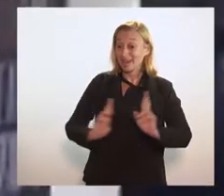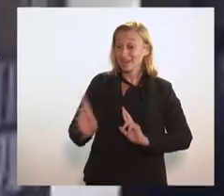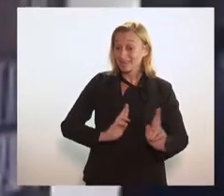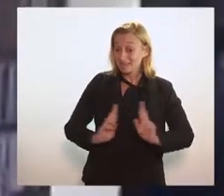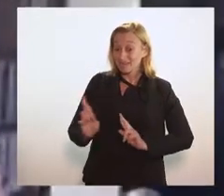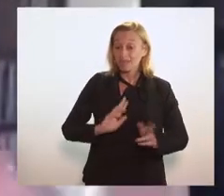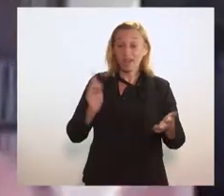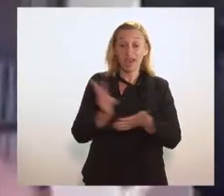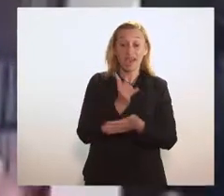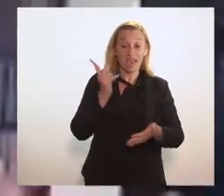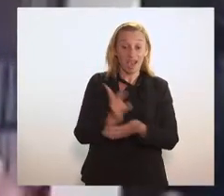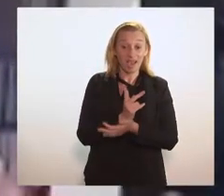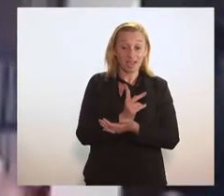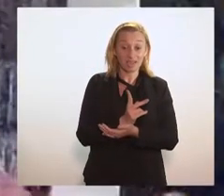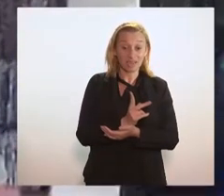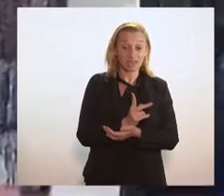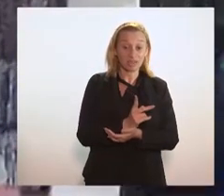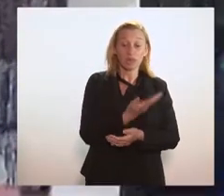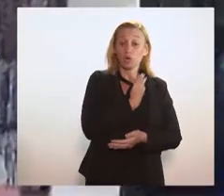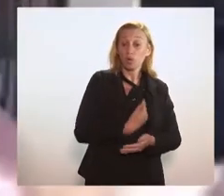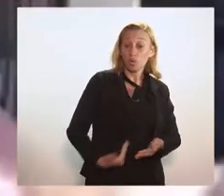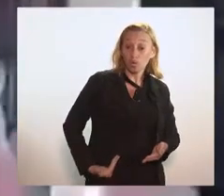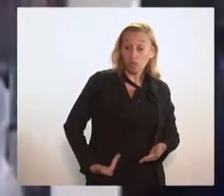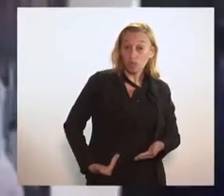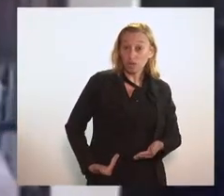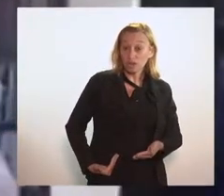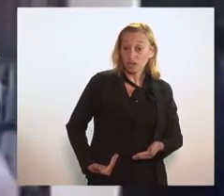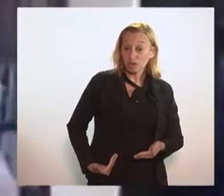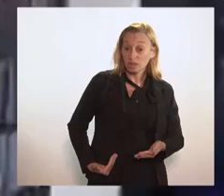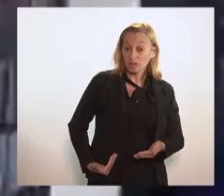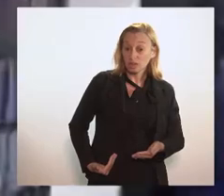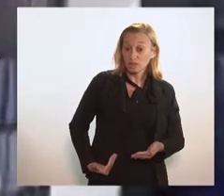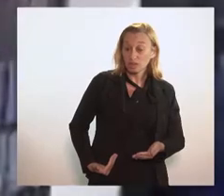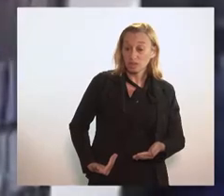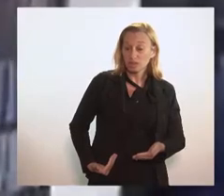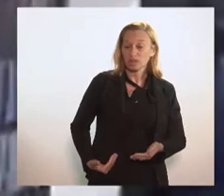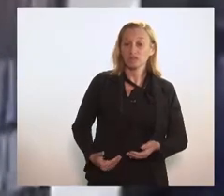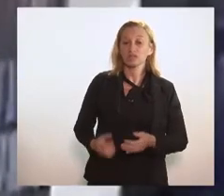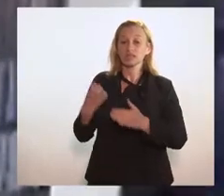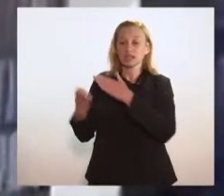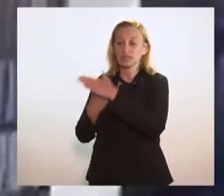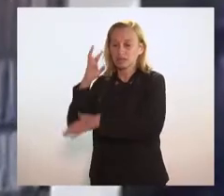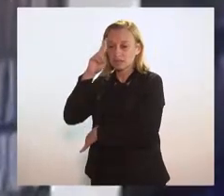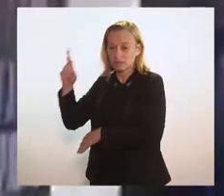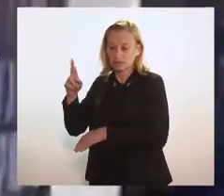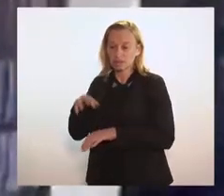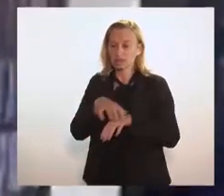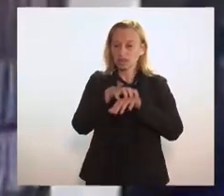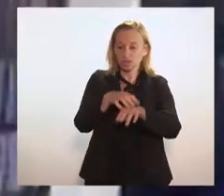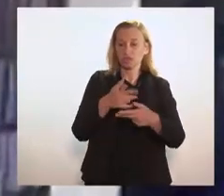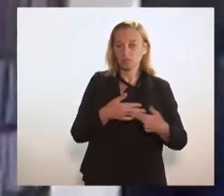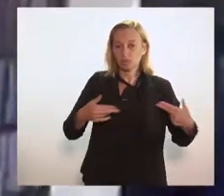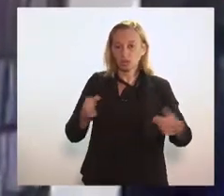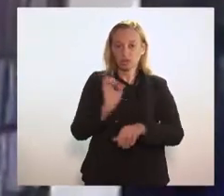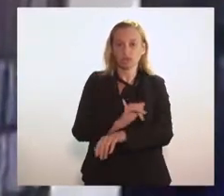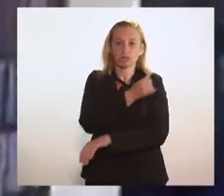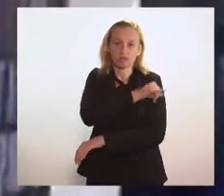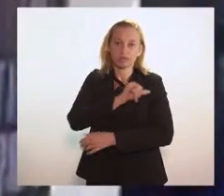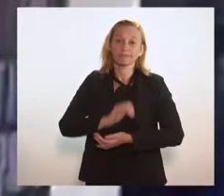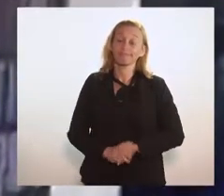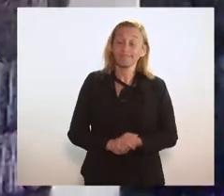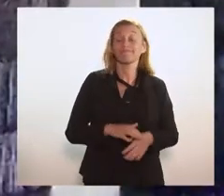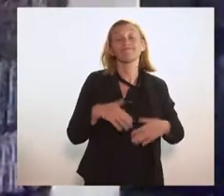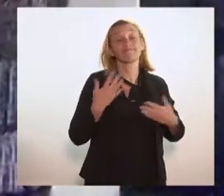existe entre governo, poder público e empresariado dos transportes no estado do Rio de Janeiro.